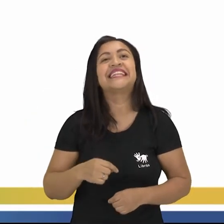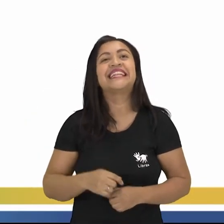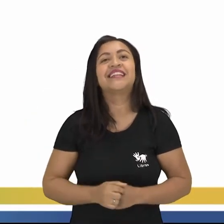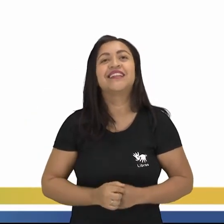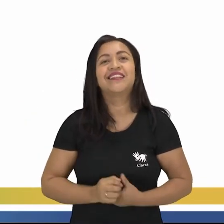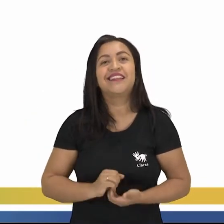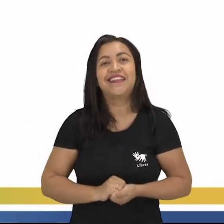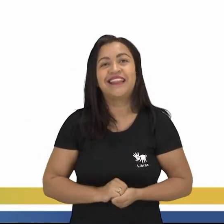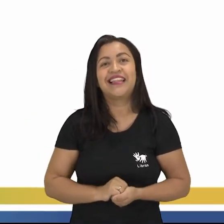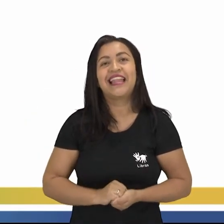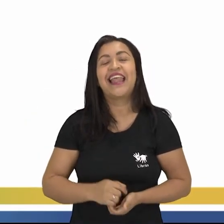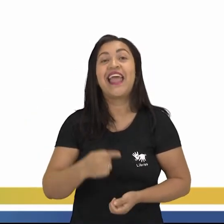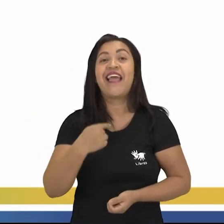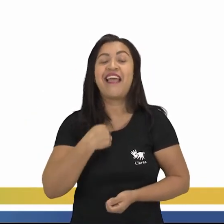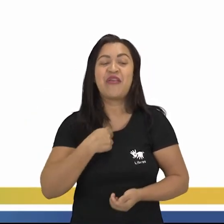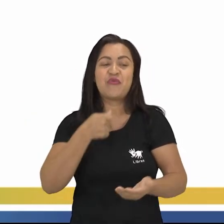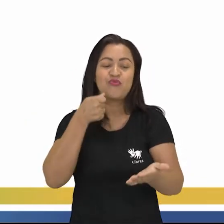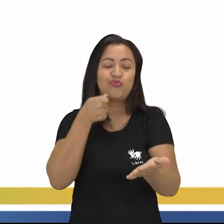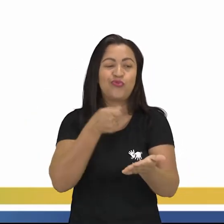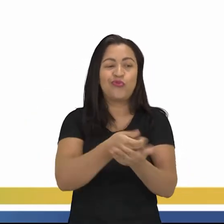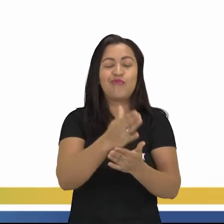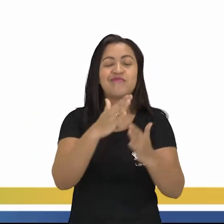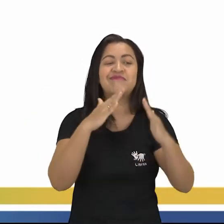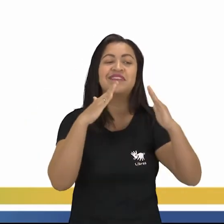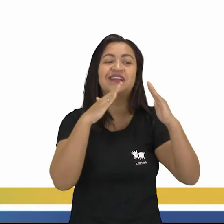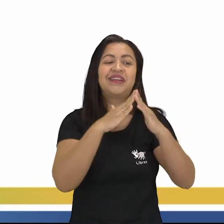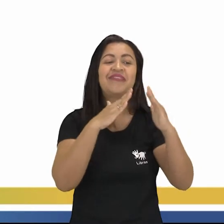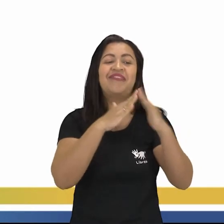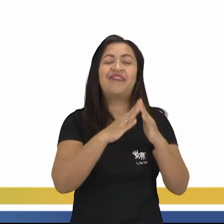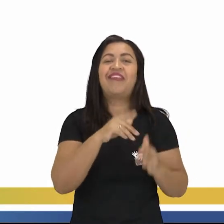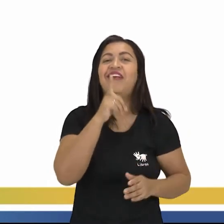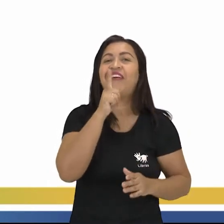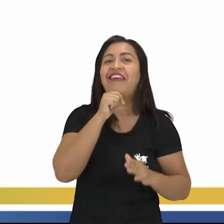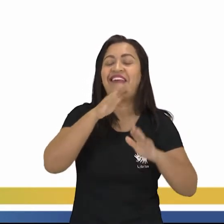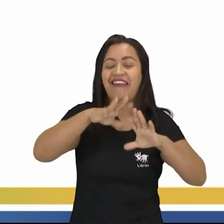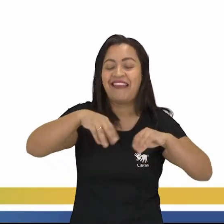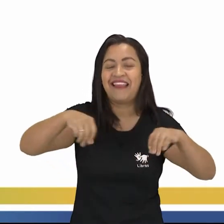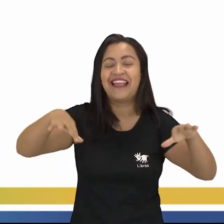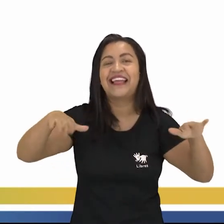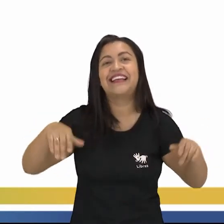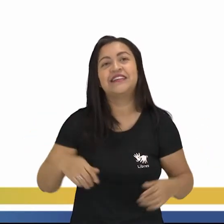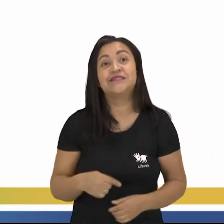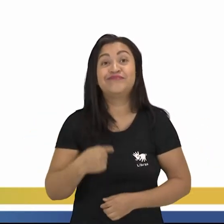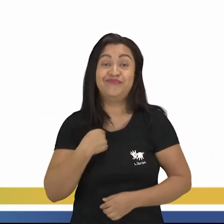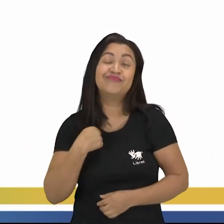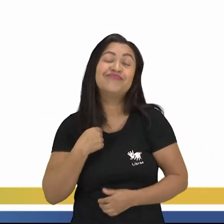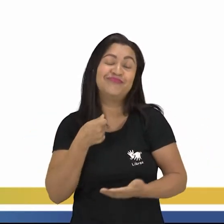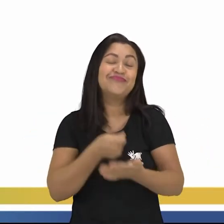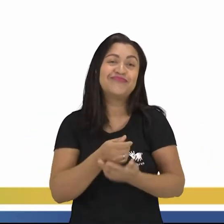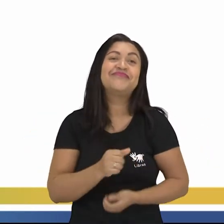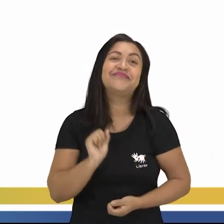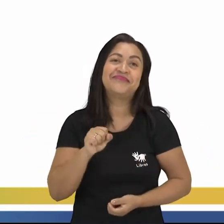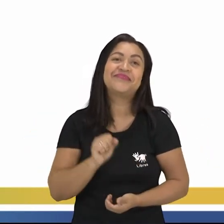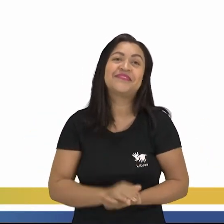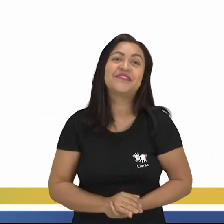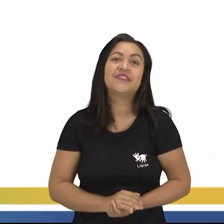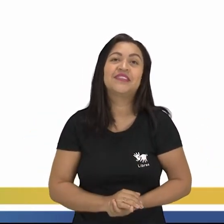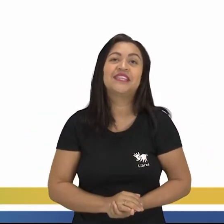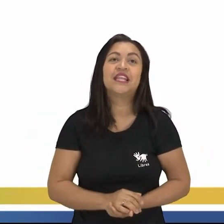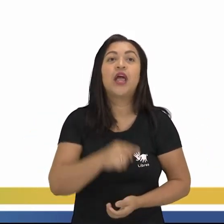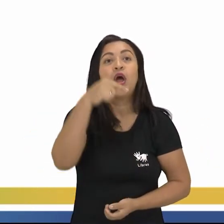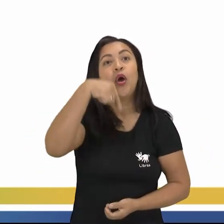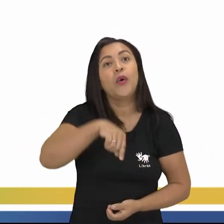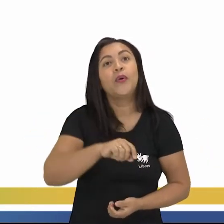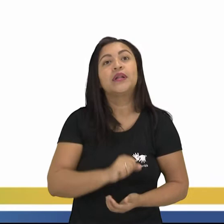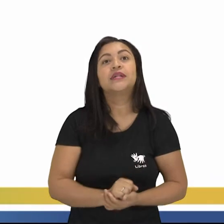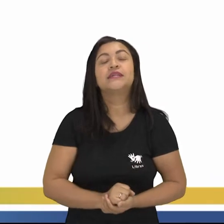beach house. Eu compraria uma casa na praia. Você compraria uma casa na praia? Eu sim. E olha aqui embaixo,